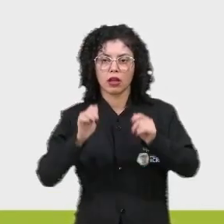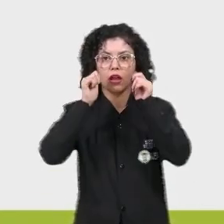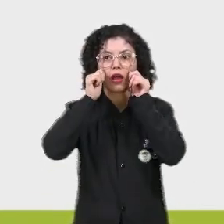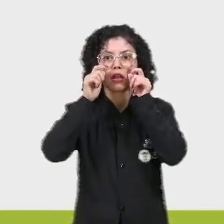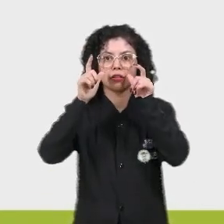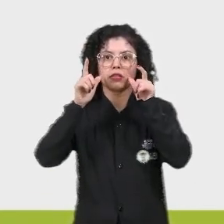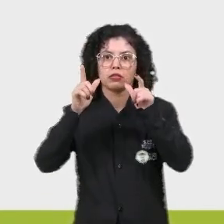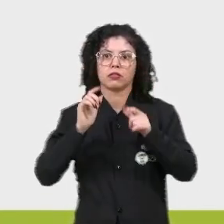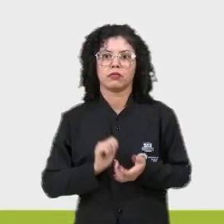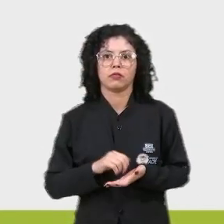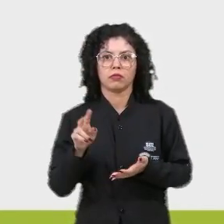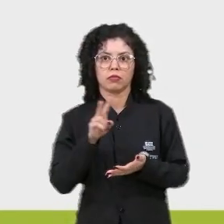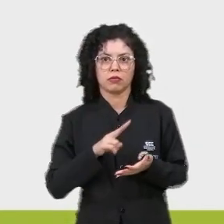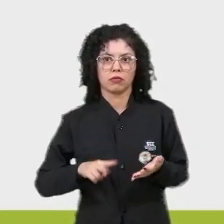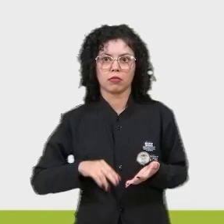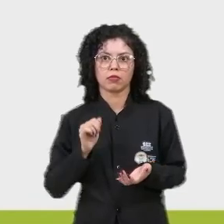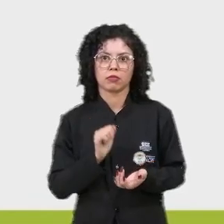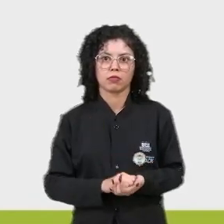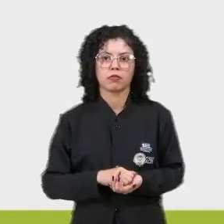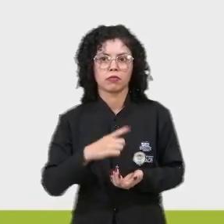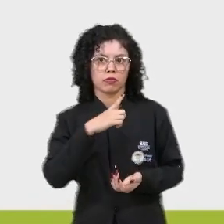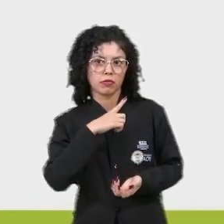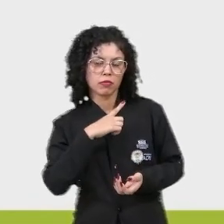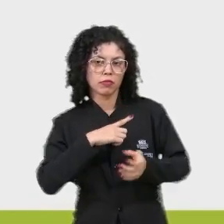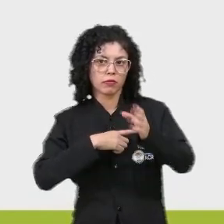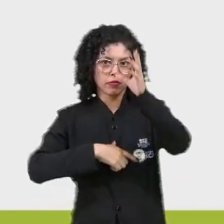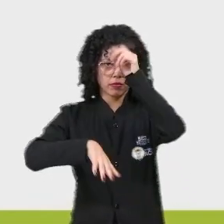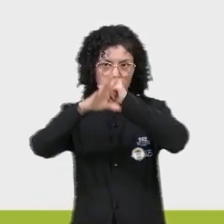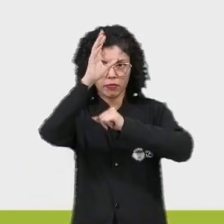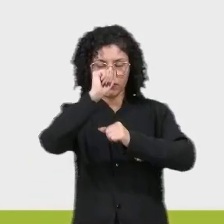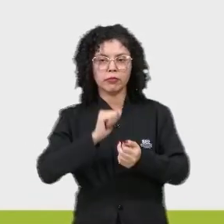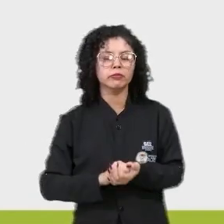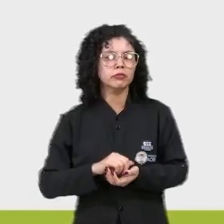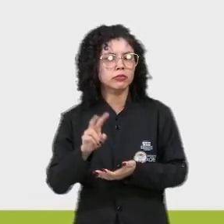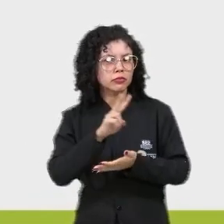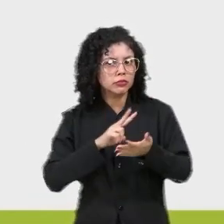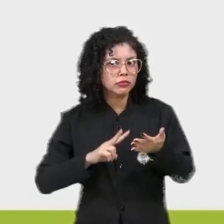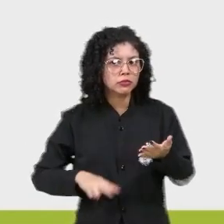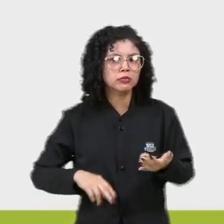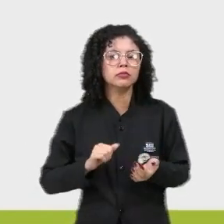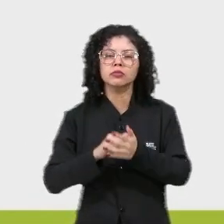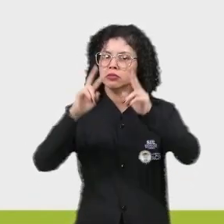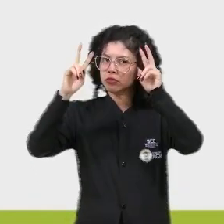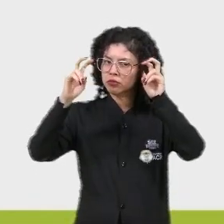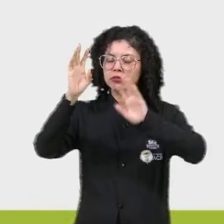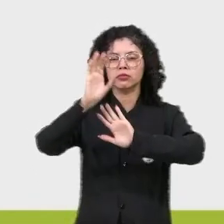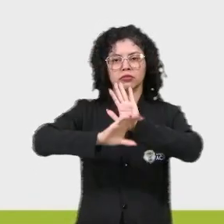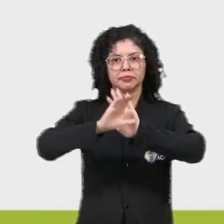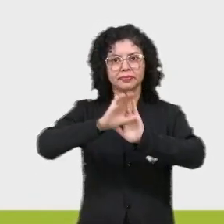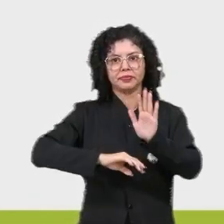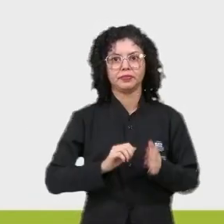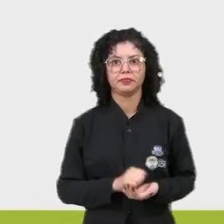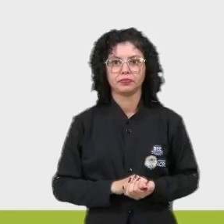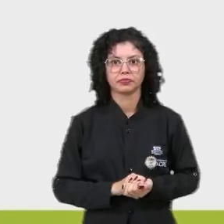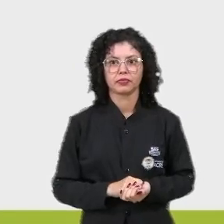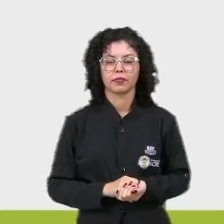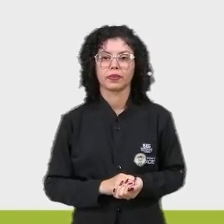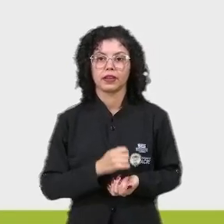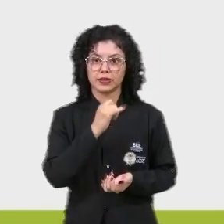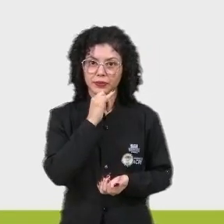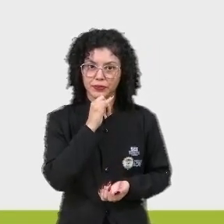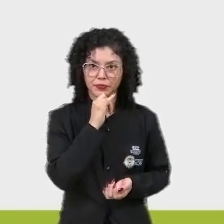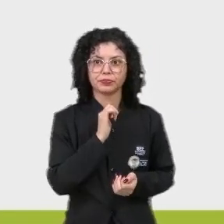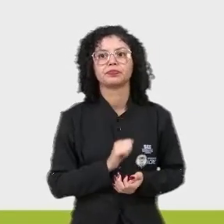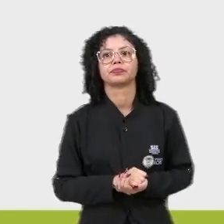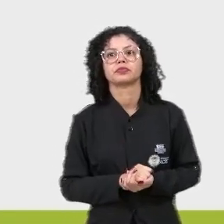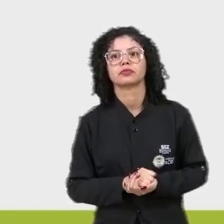atenção do leitor. Exige conhecimento prévio do leitor sobre o conteúdo. Olha só, aí eu tenho um